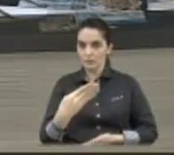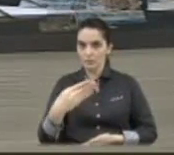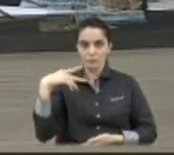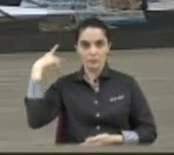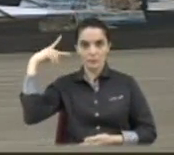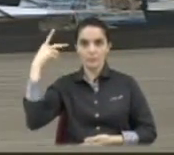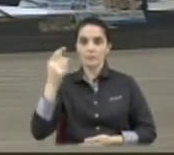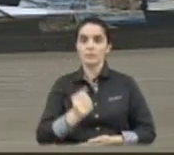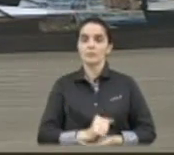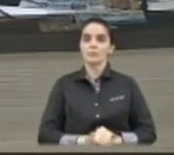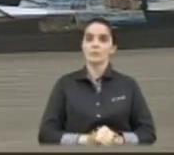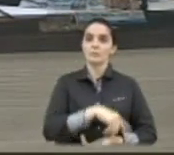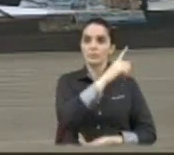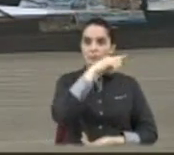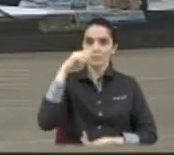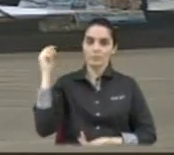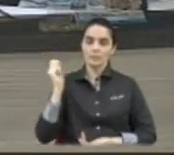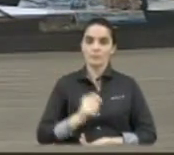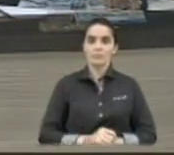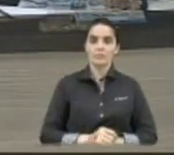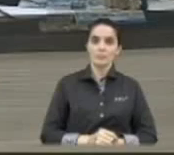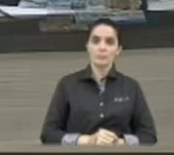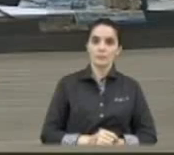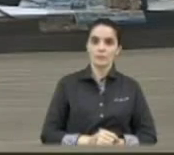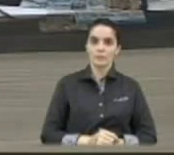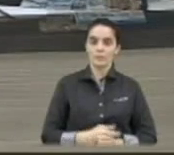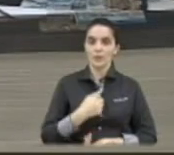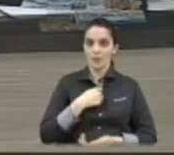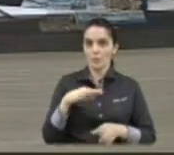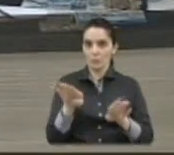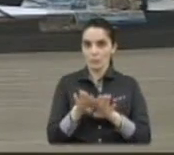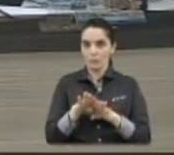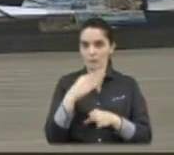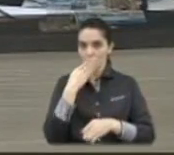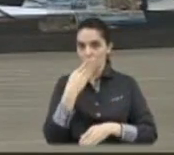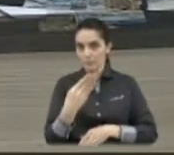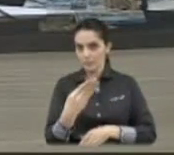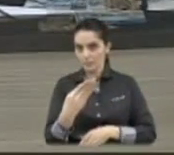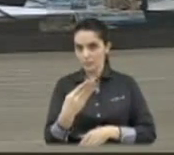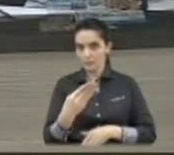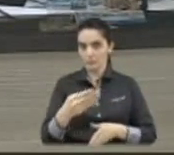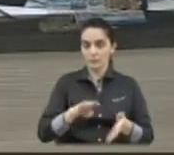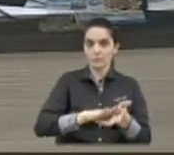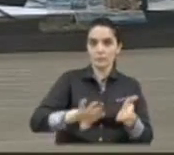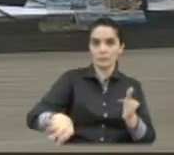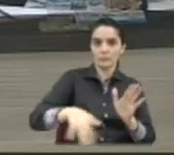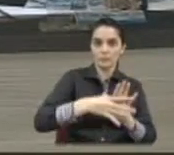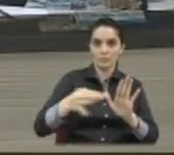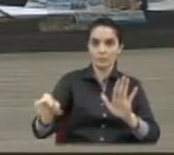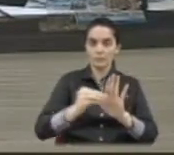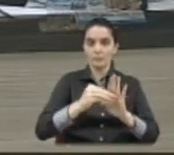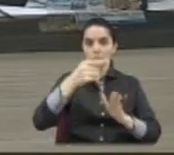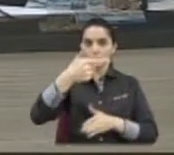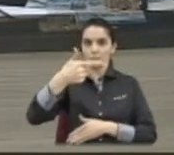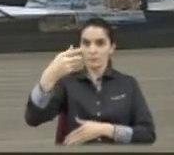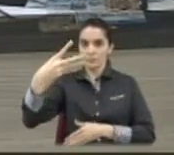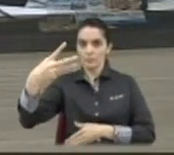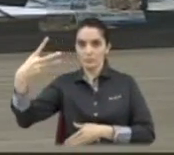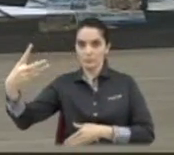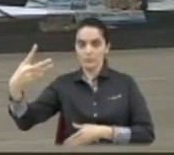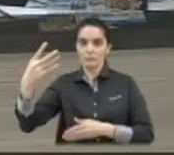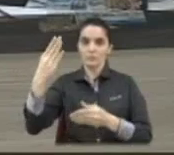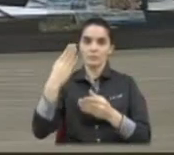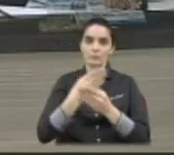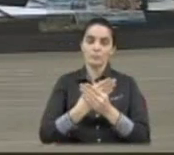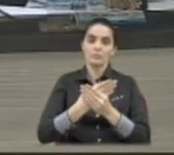nova vereadora Mária Costa. Senhor presidente, eu também faço o requerimento de retirada das emendas